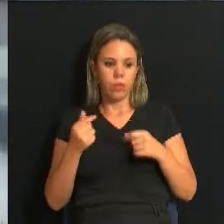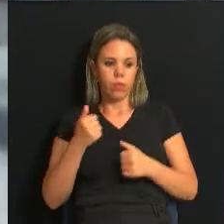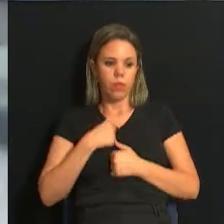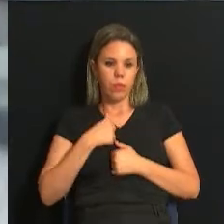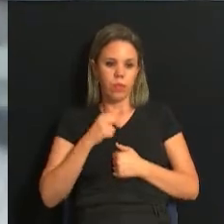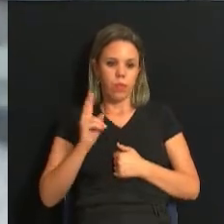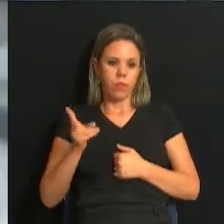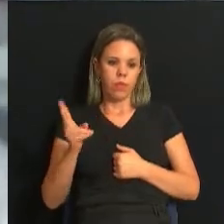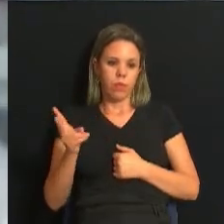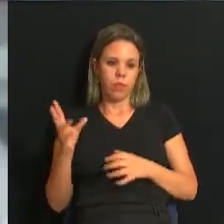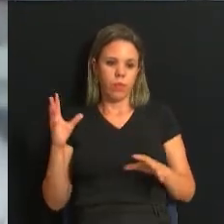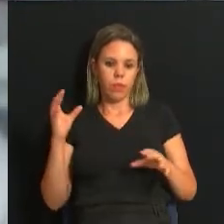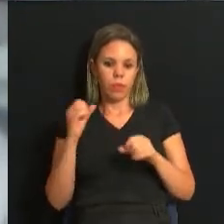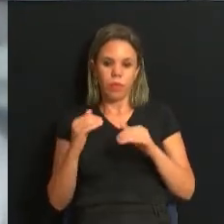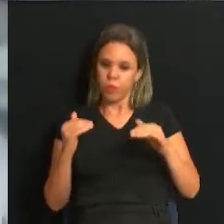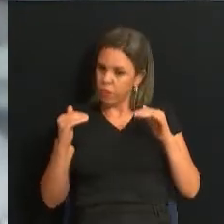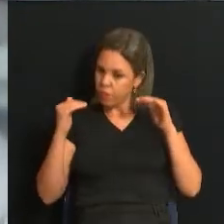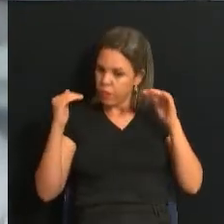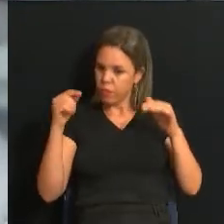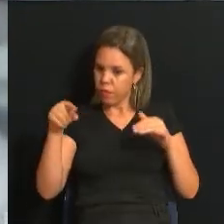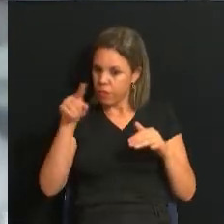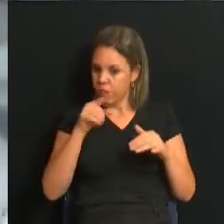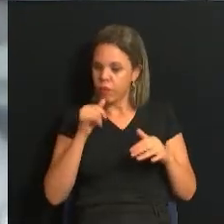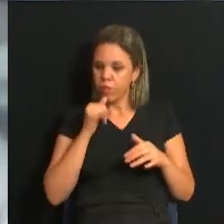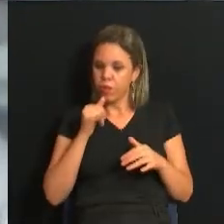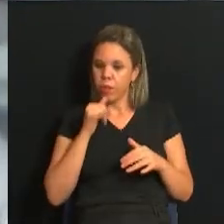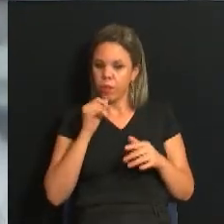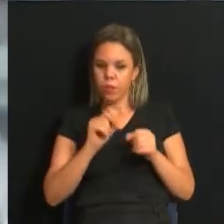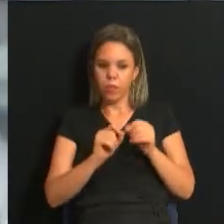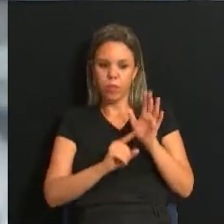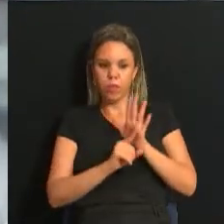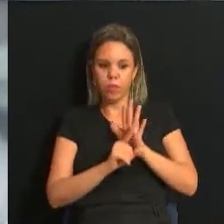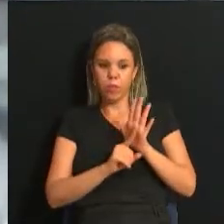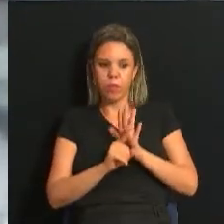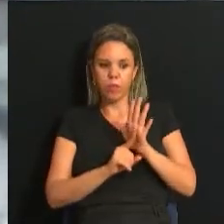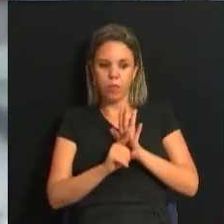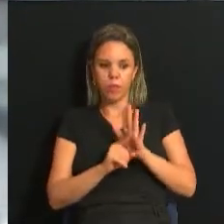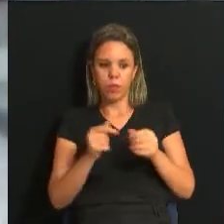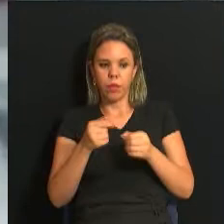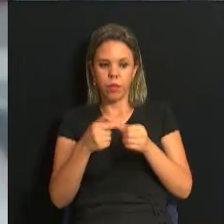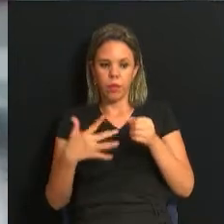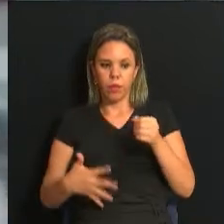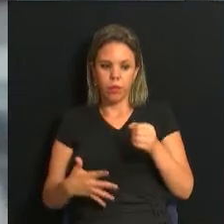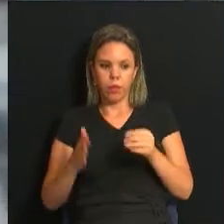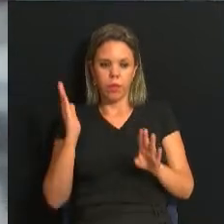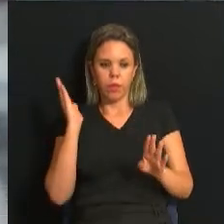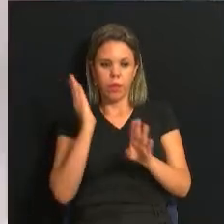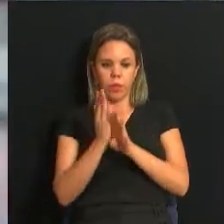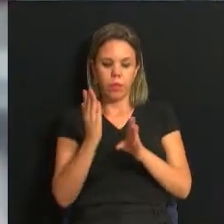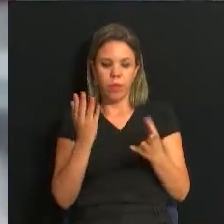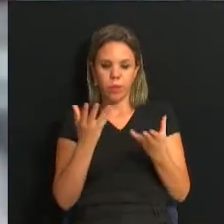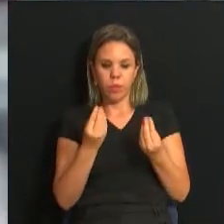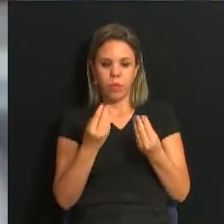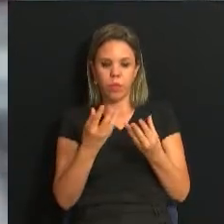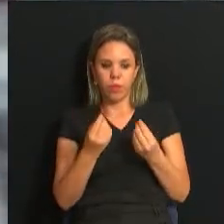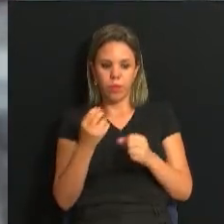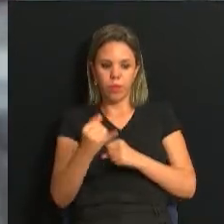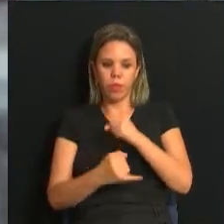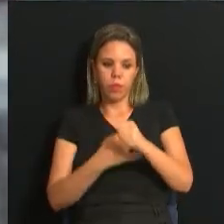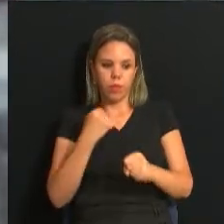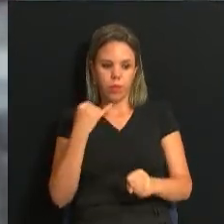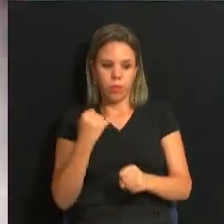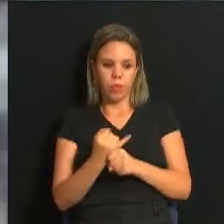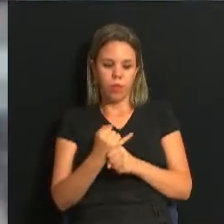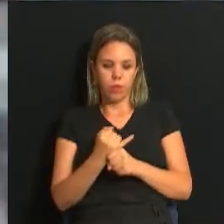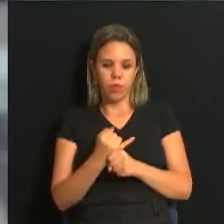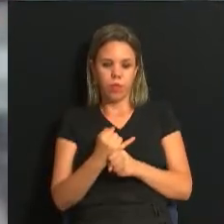sempre no topo. Se você, por exemplo, fizer uma pesquisa no Google, você vai achar muitos sites, muitas